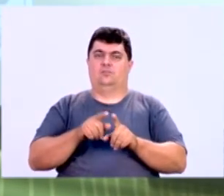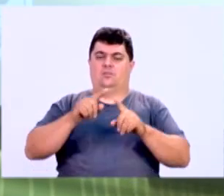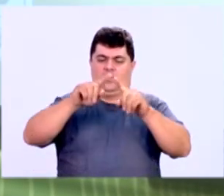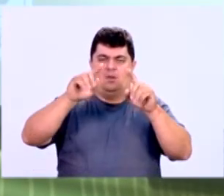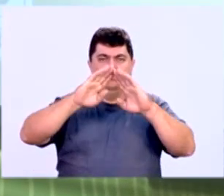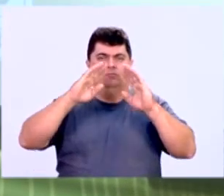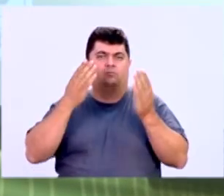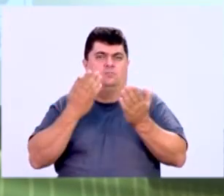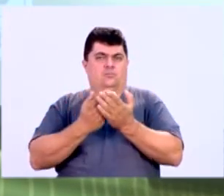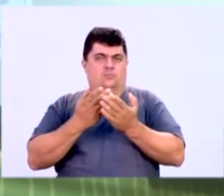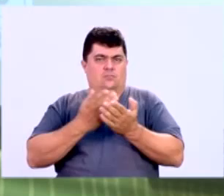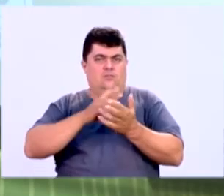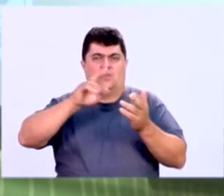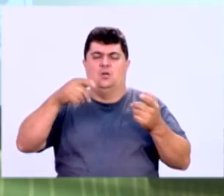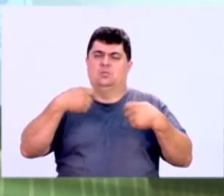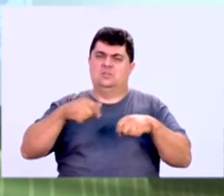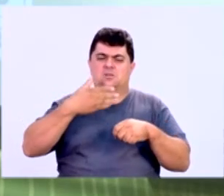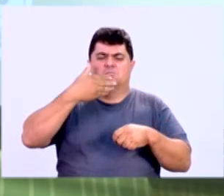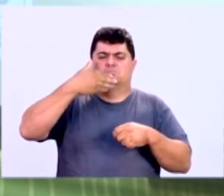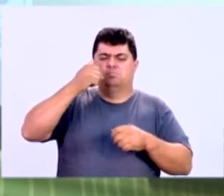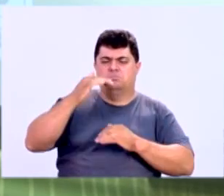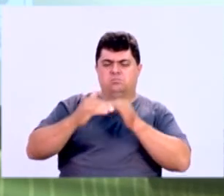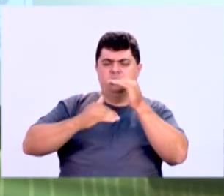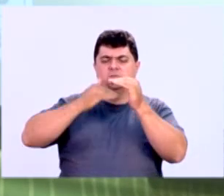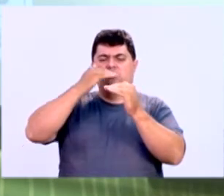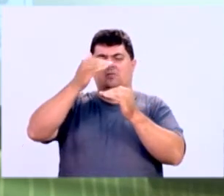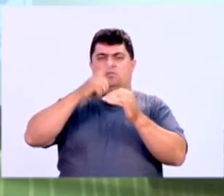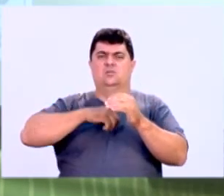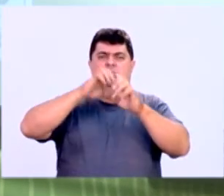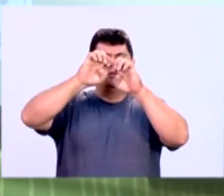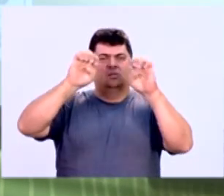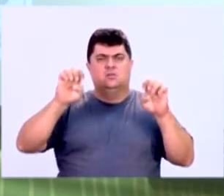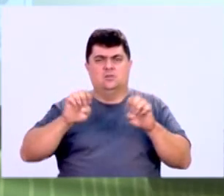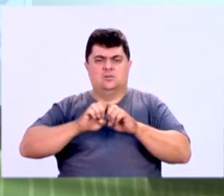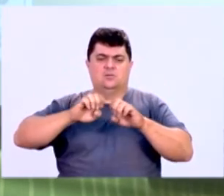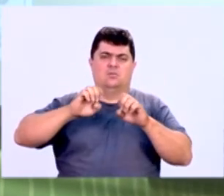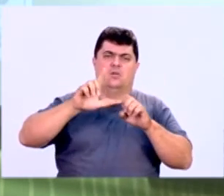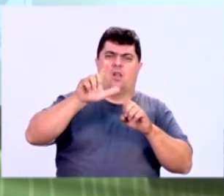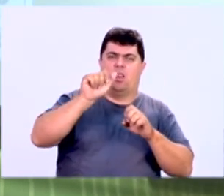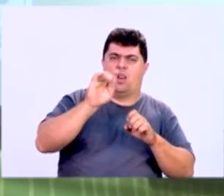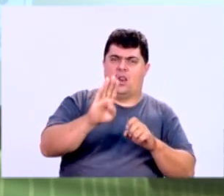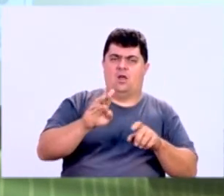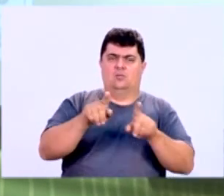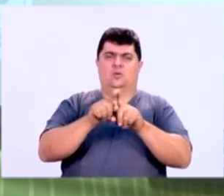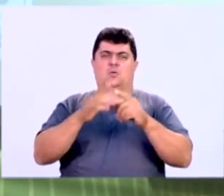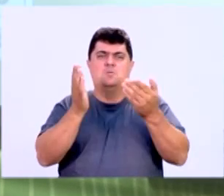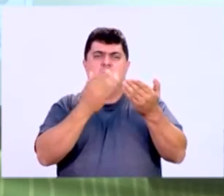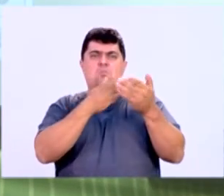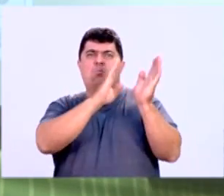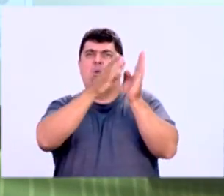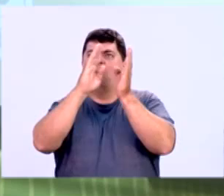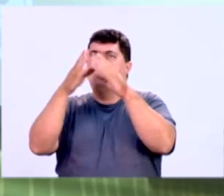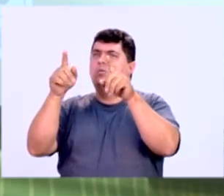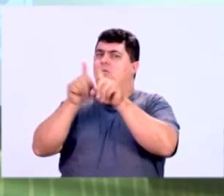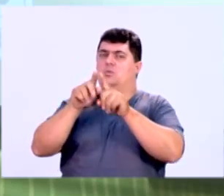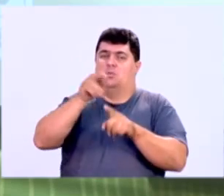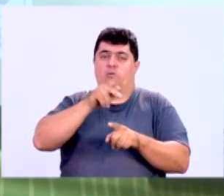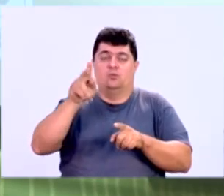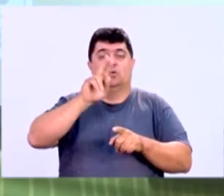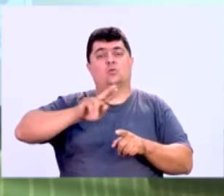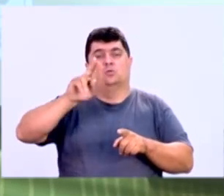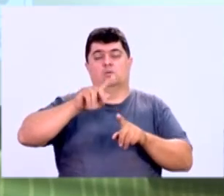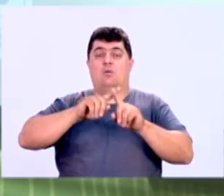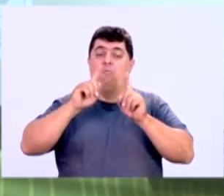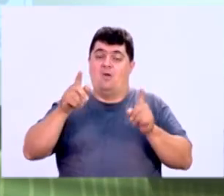escolas precisam passar por melhorias da estrutura, laboratórios, bibliotecas, para que o professor possa utilizar esses recursos, mas